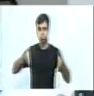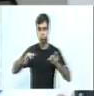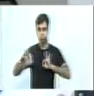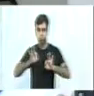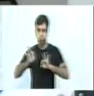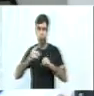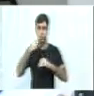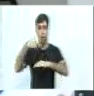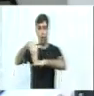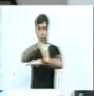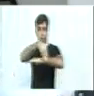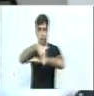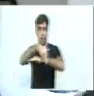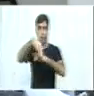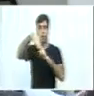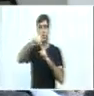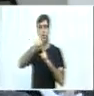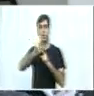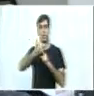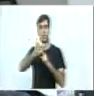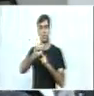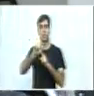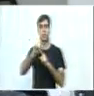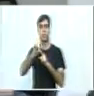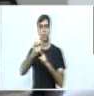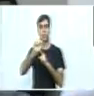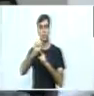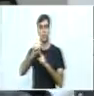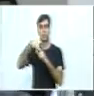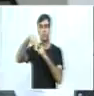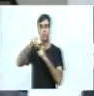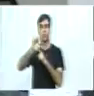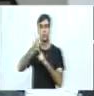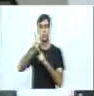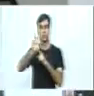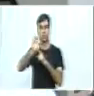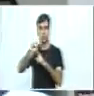das Neves de Jesus, no bairro de Fátima.